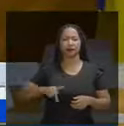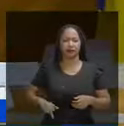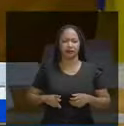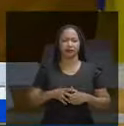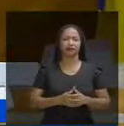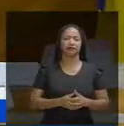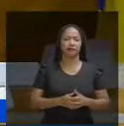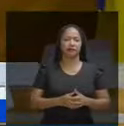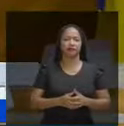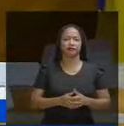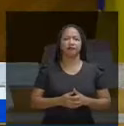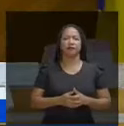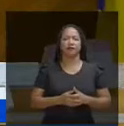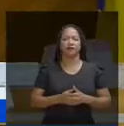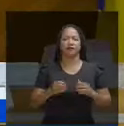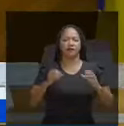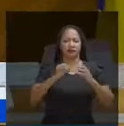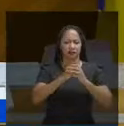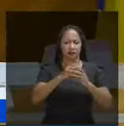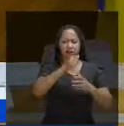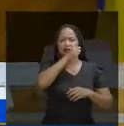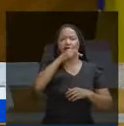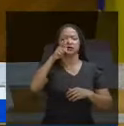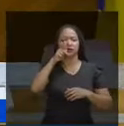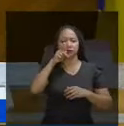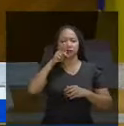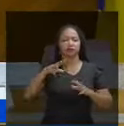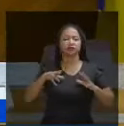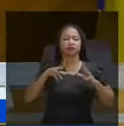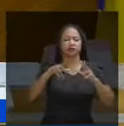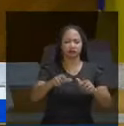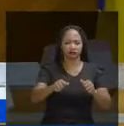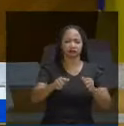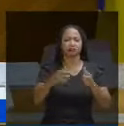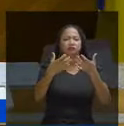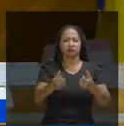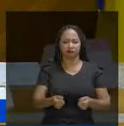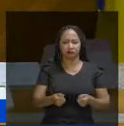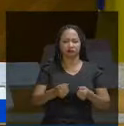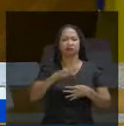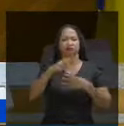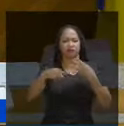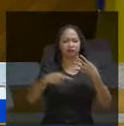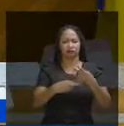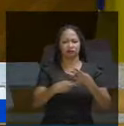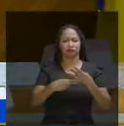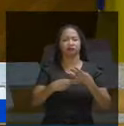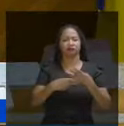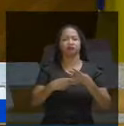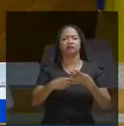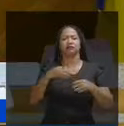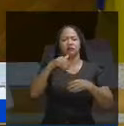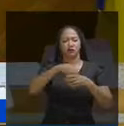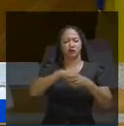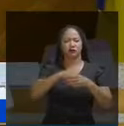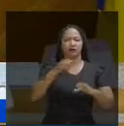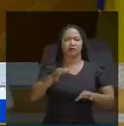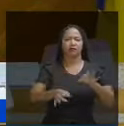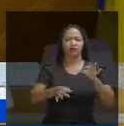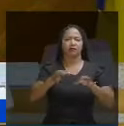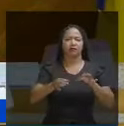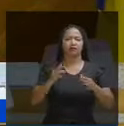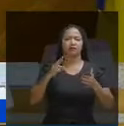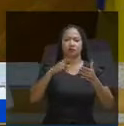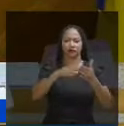acompanho. Tribunal Regional Eleitoral do Amapá, por unanimidade, conheceu do recurso no mérito, negou-lhe provimento nos termos do voto do juiz